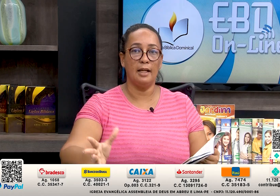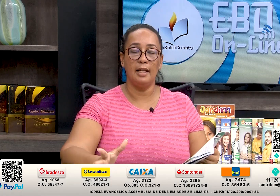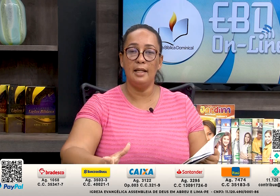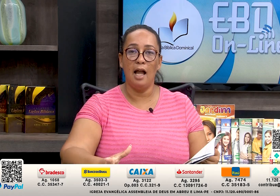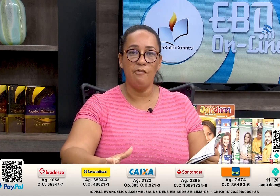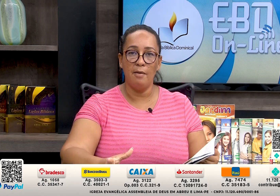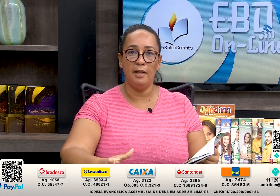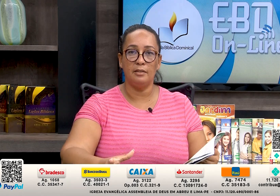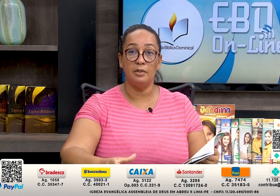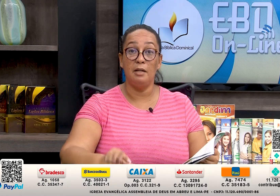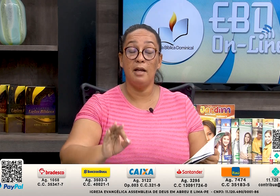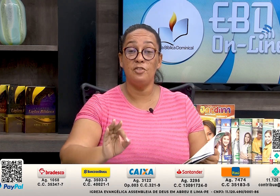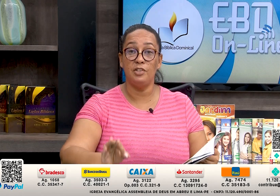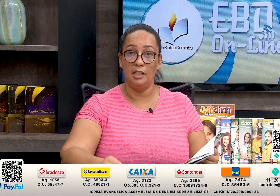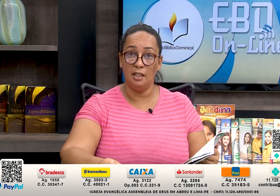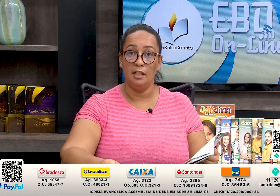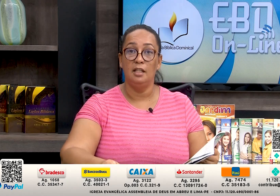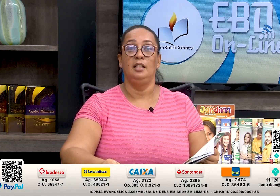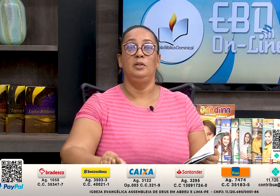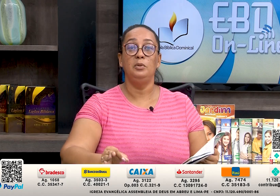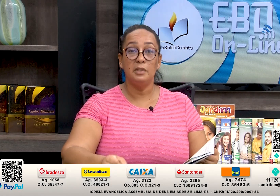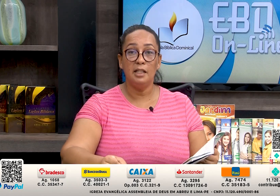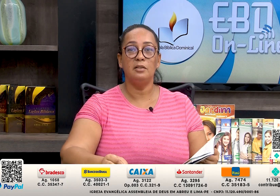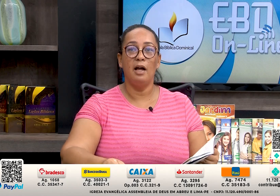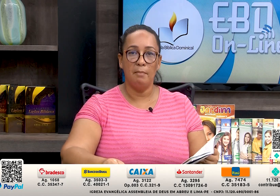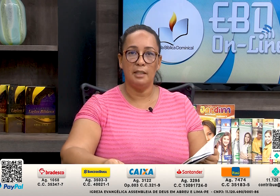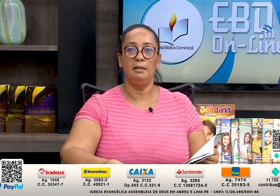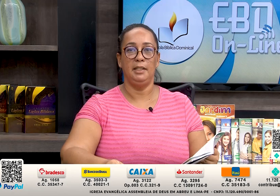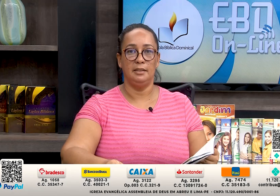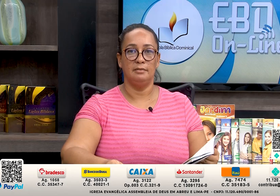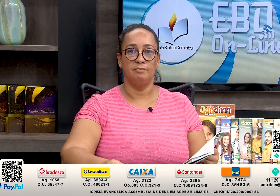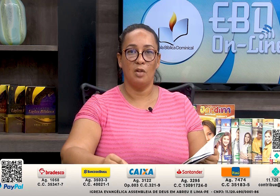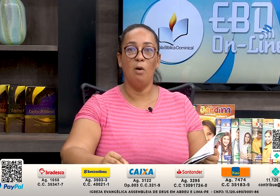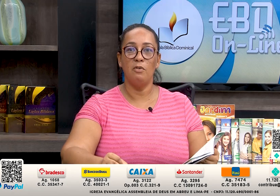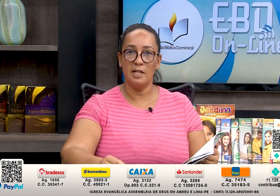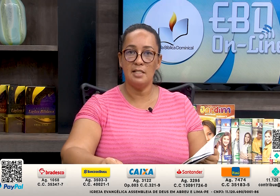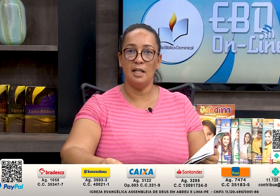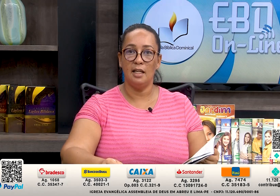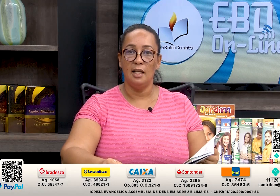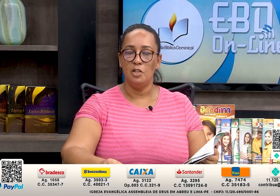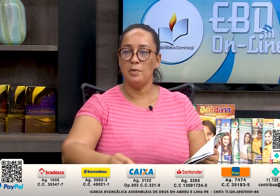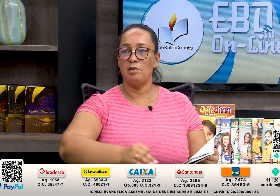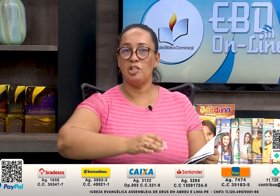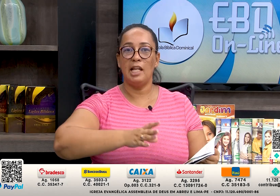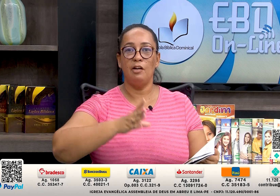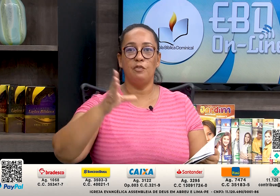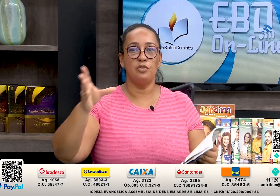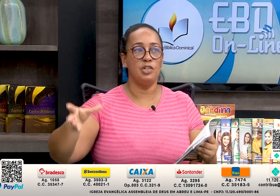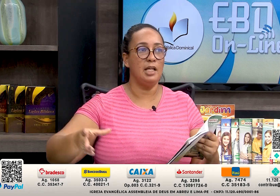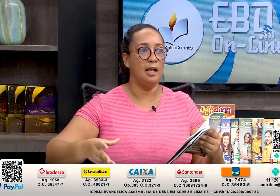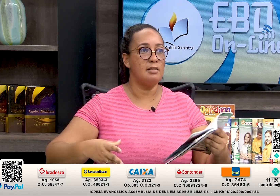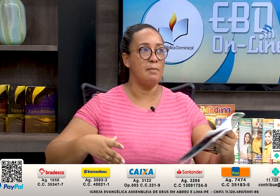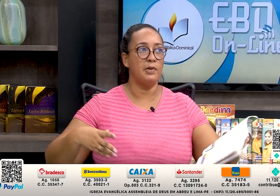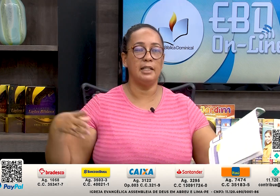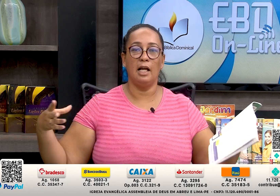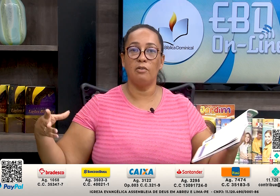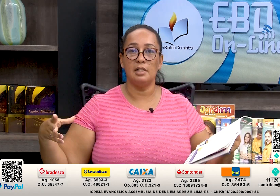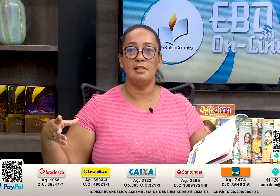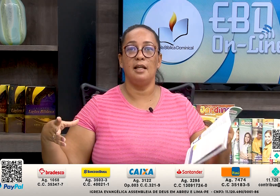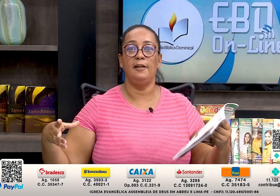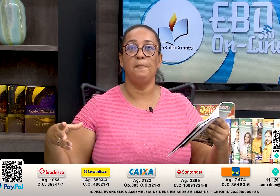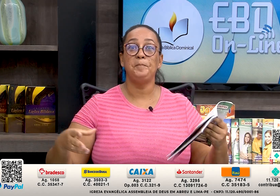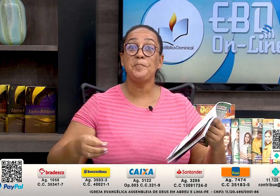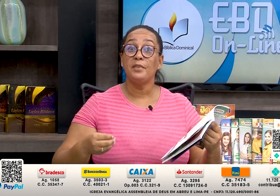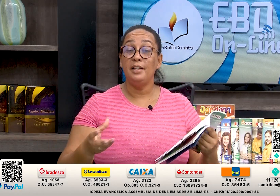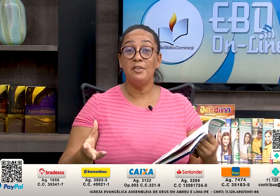aquele engarrafamento imagine no dia do arrebatamento como vai ser as pessoas querendo fugir querendo saber o que